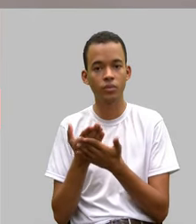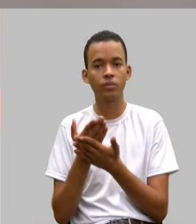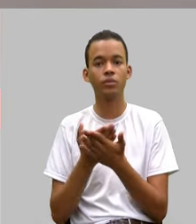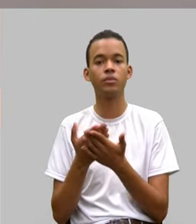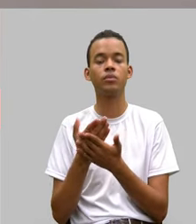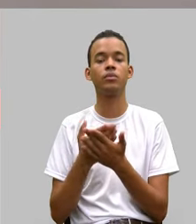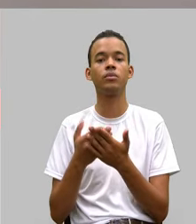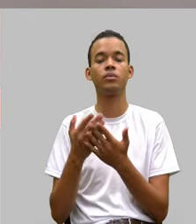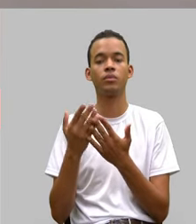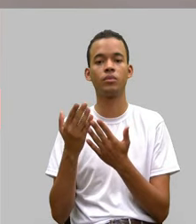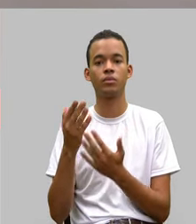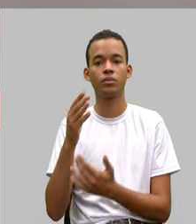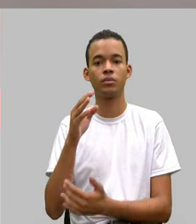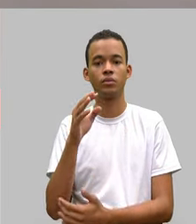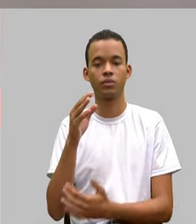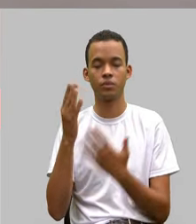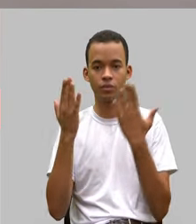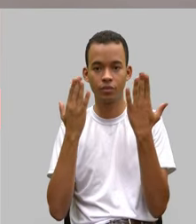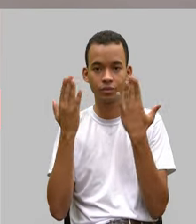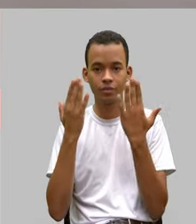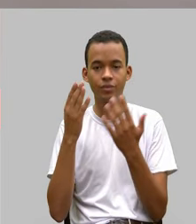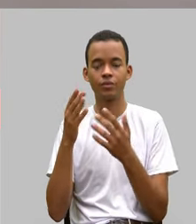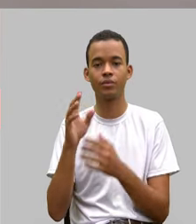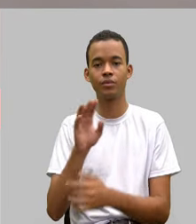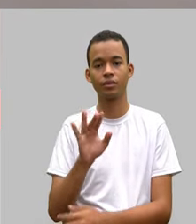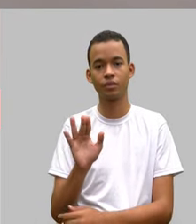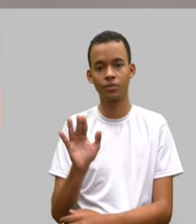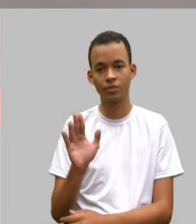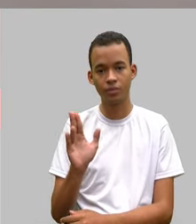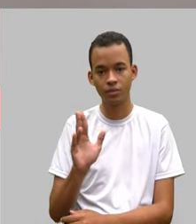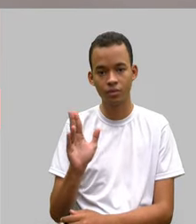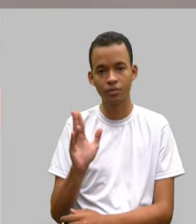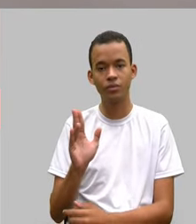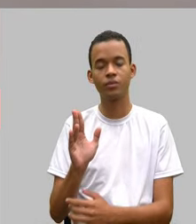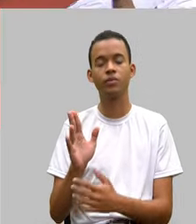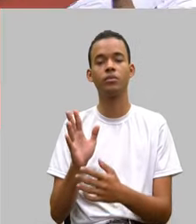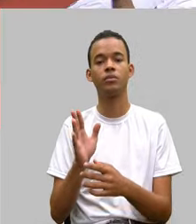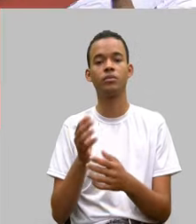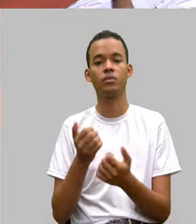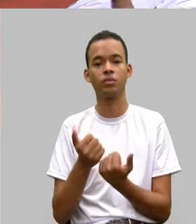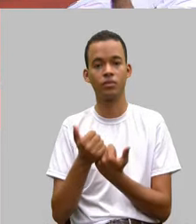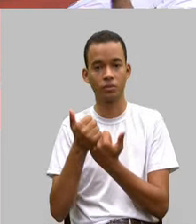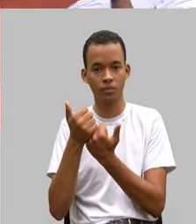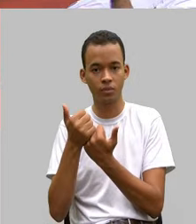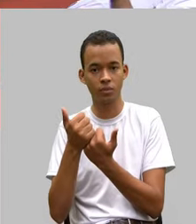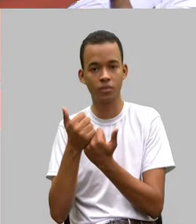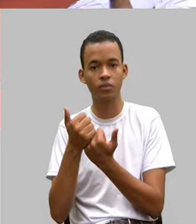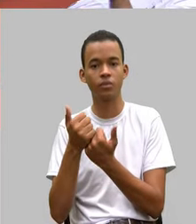no crpm e psicólogo assessor de acolhimento na